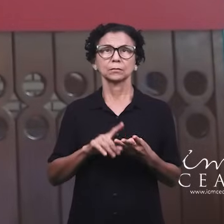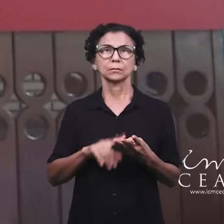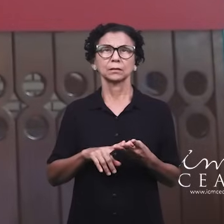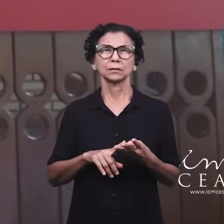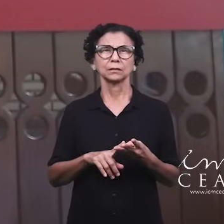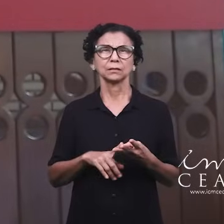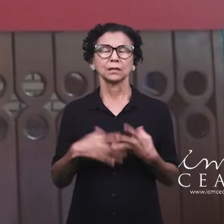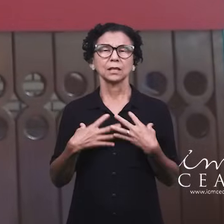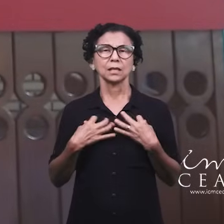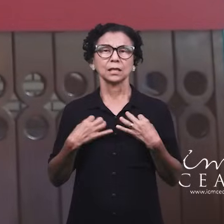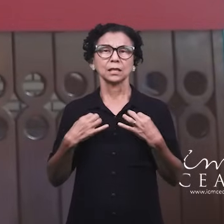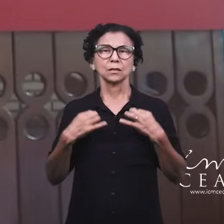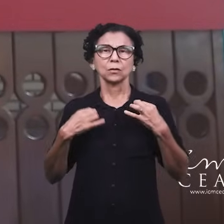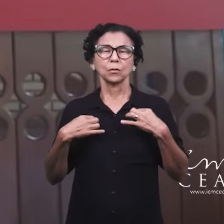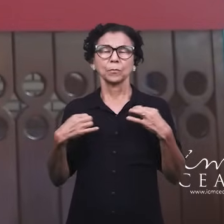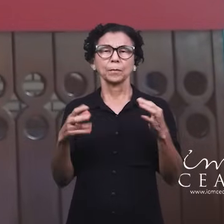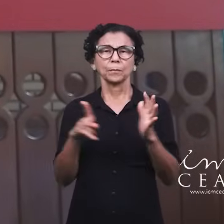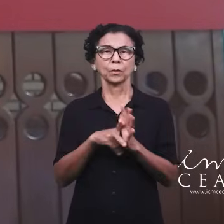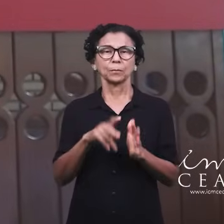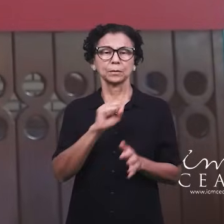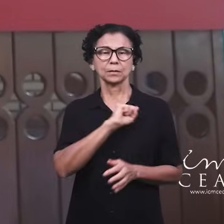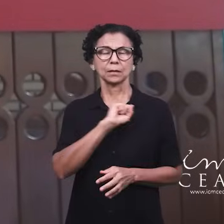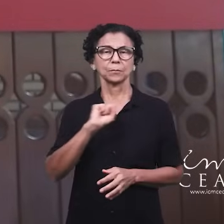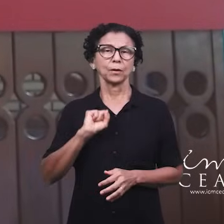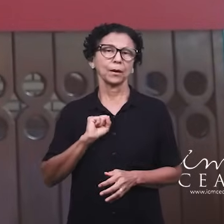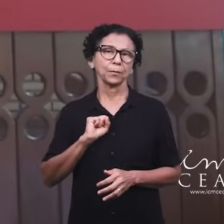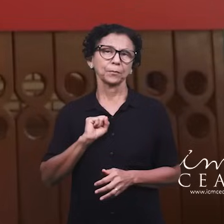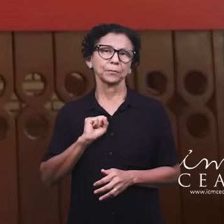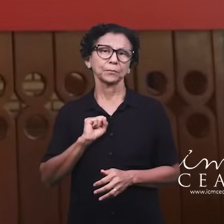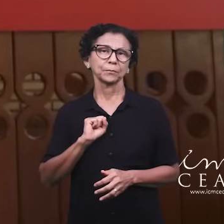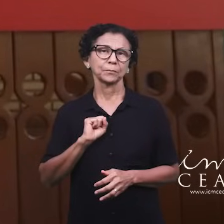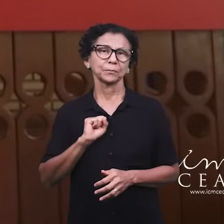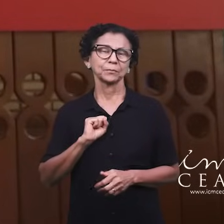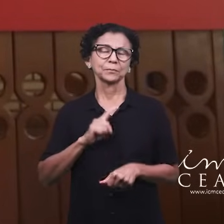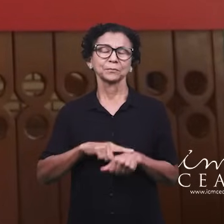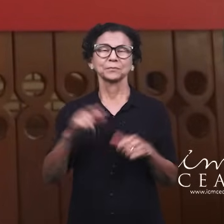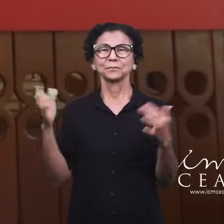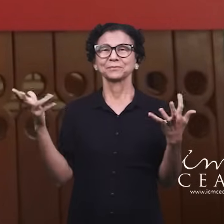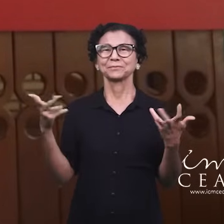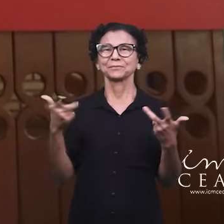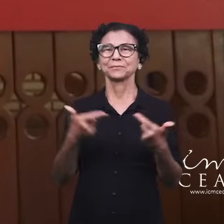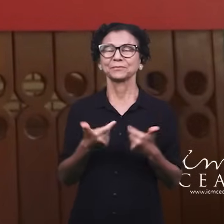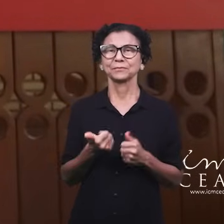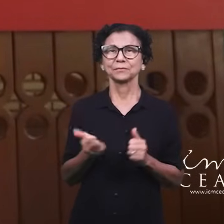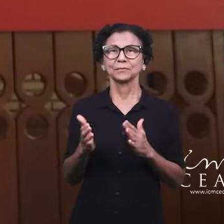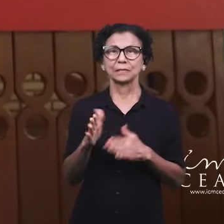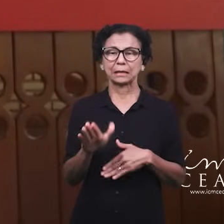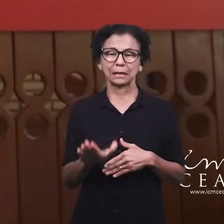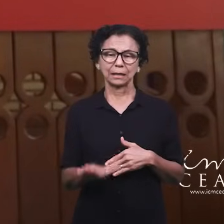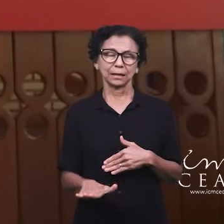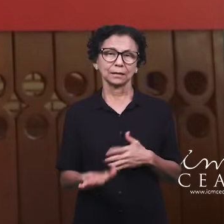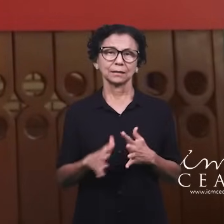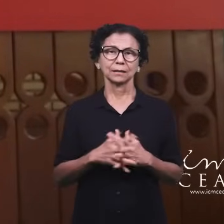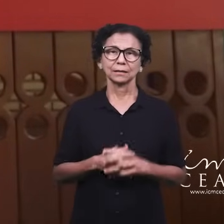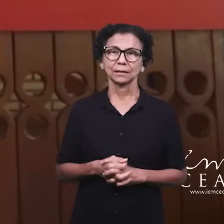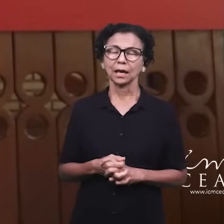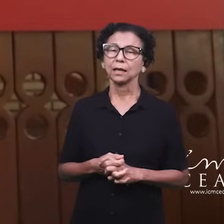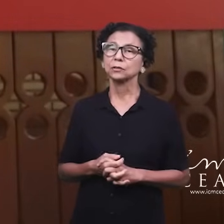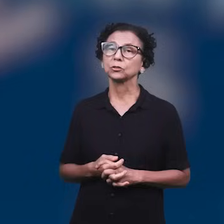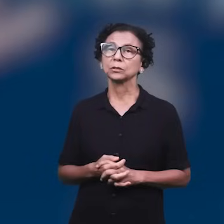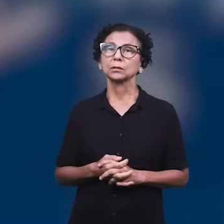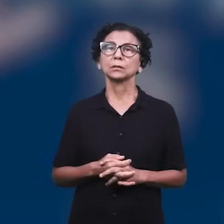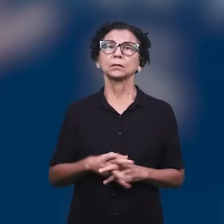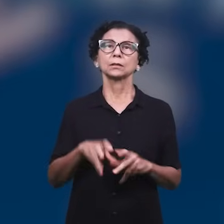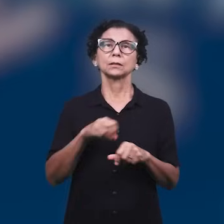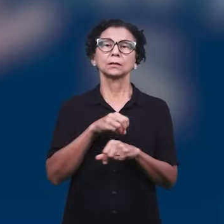Samuel. Foi um momento maravilhoso na presença do Senhor. À tarde, a classe acompanhou a transmissão via